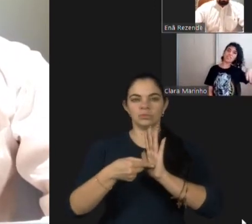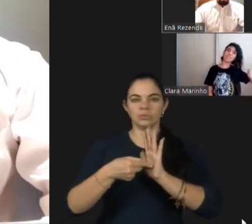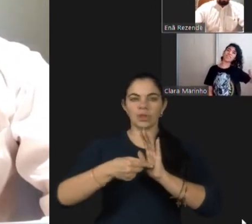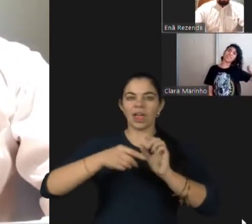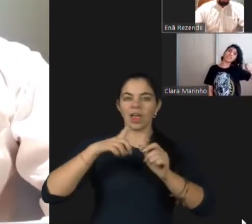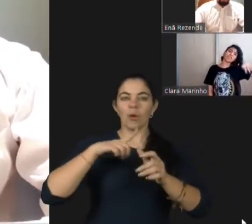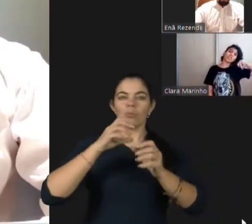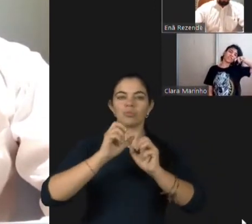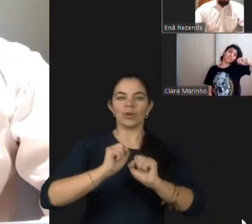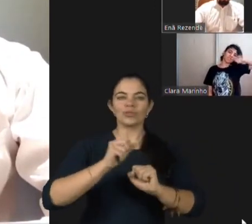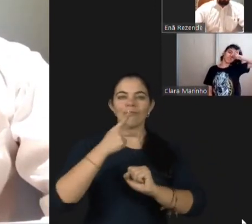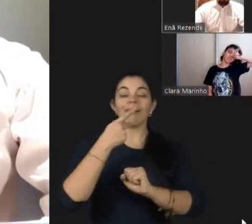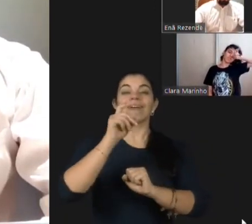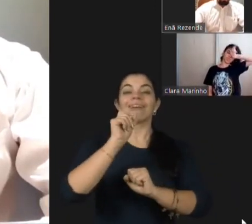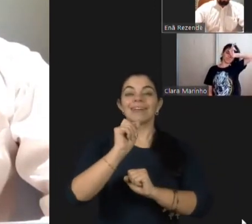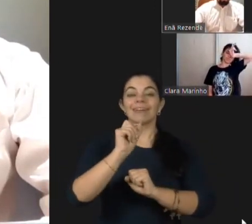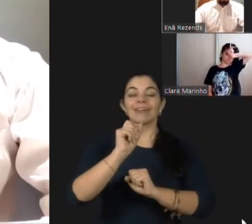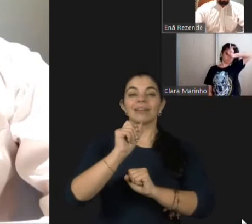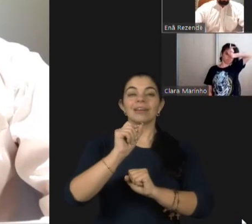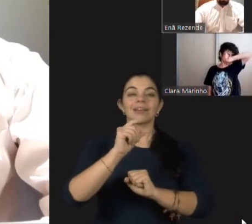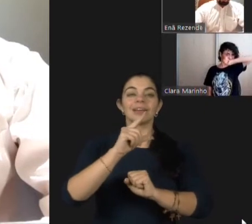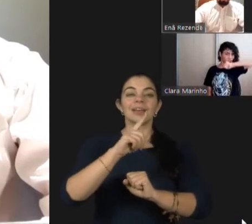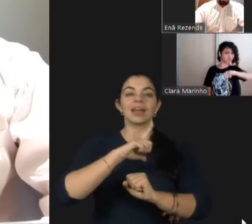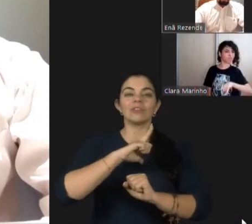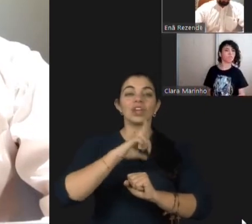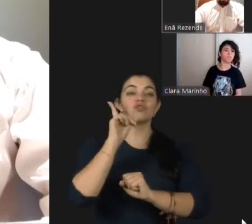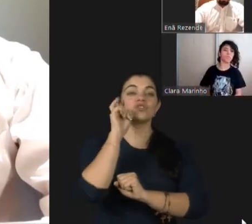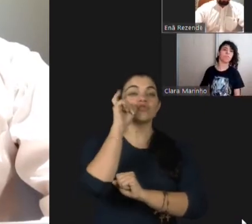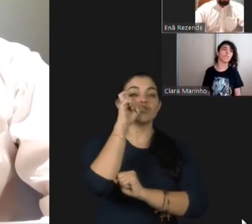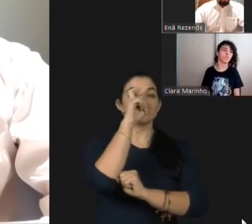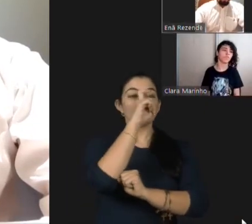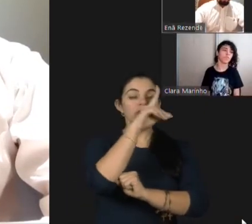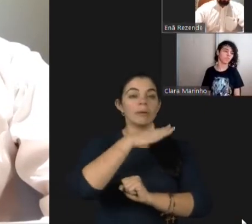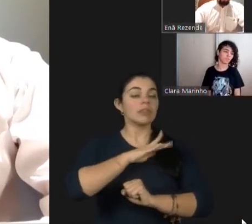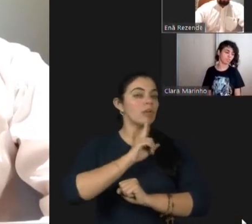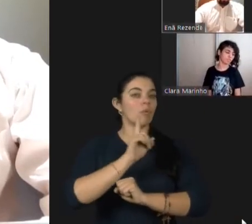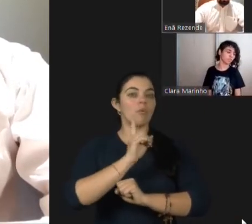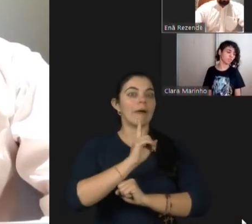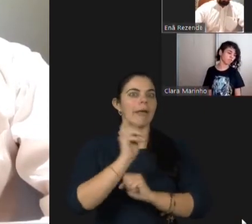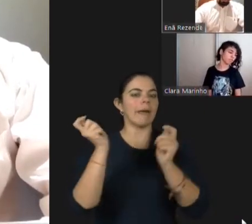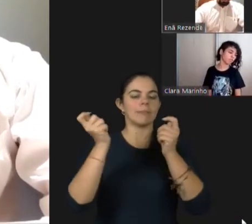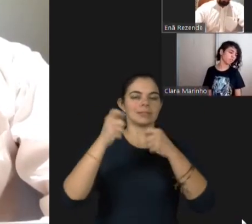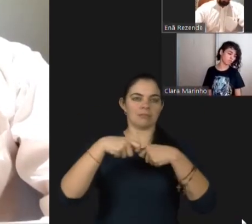Eu posso dizer que o que eu tenho são dificuldades, não